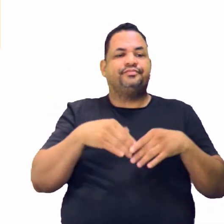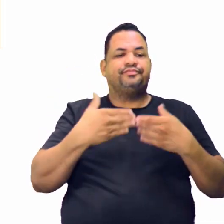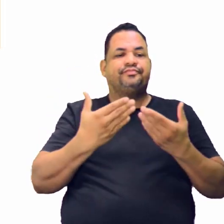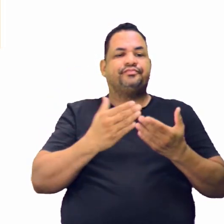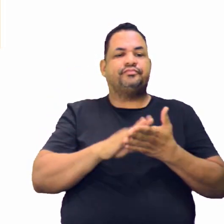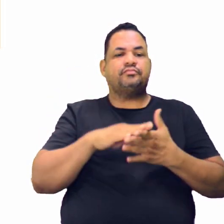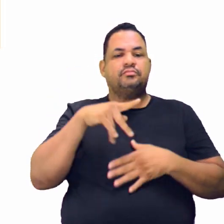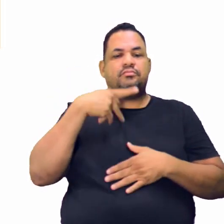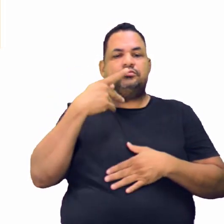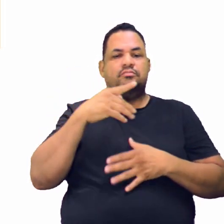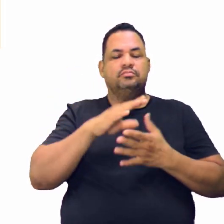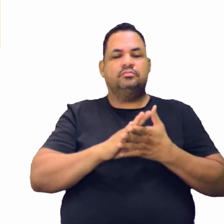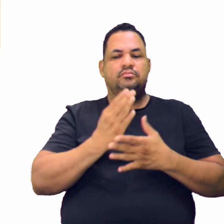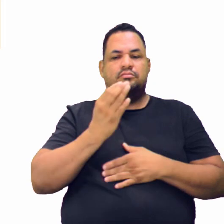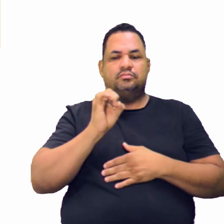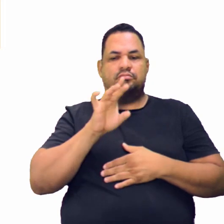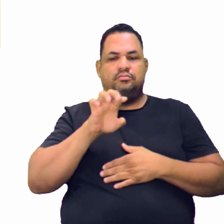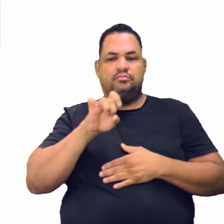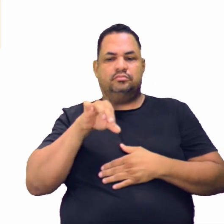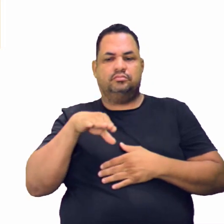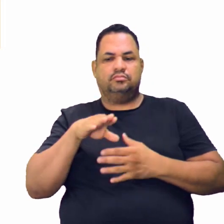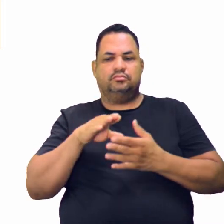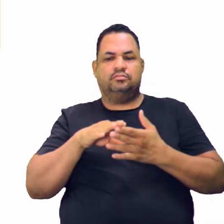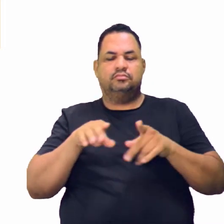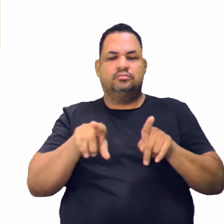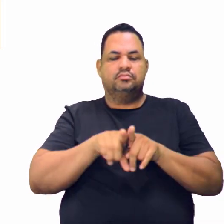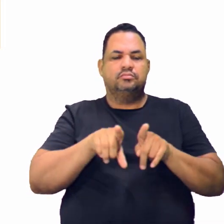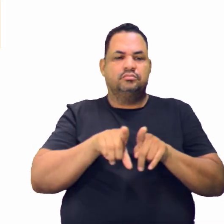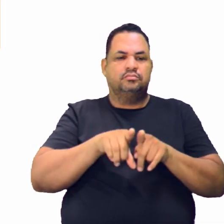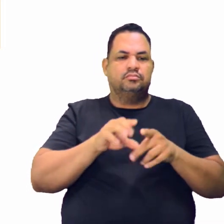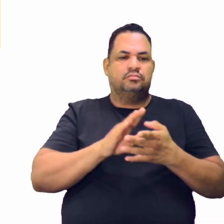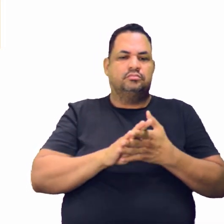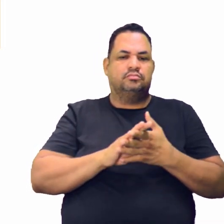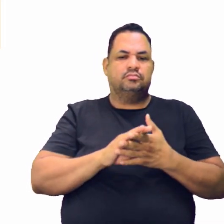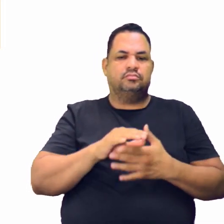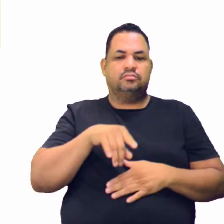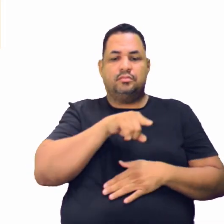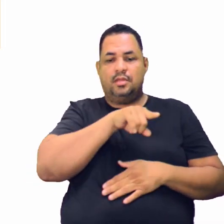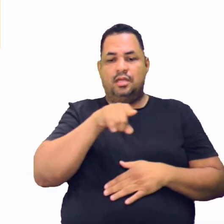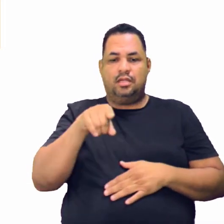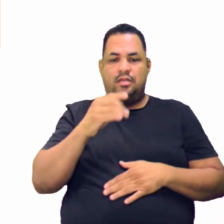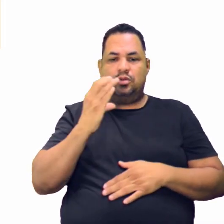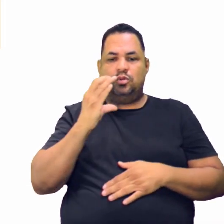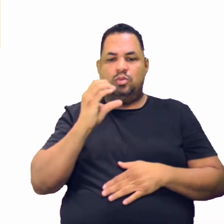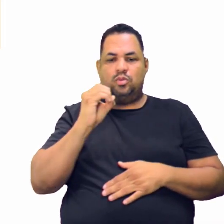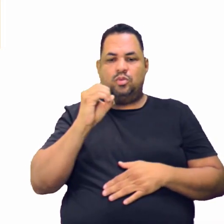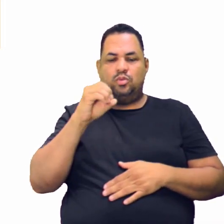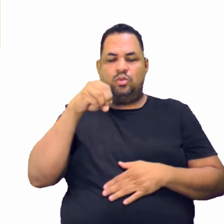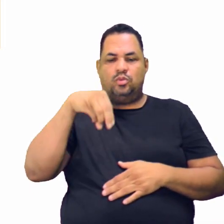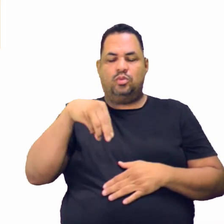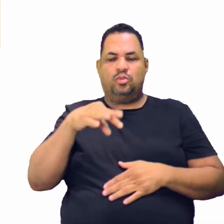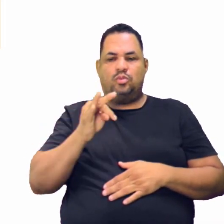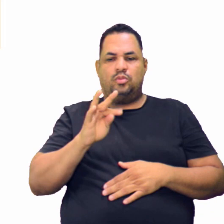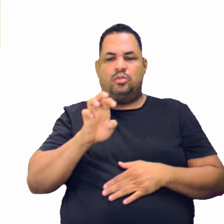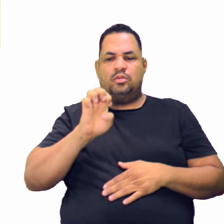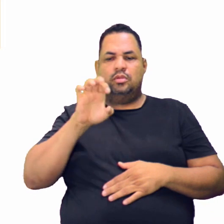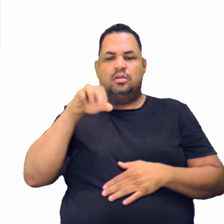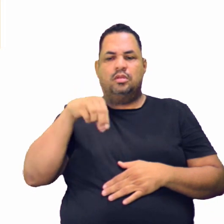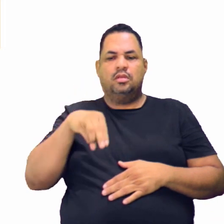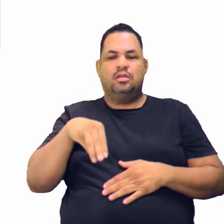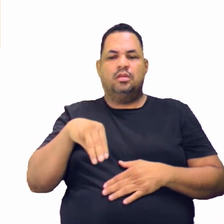derivados, se eu falo ele contém, vai ter o acento agudo. E se eu falar eles contêm, acento circunflexo, na terceira pessoa do